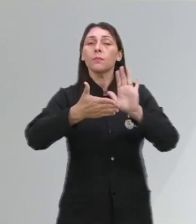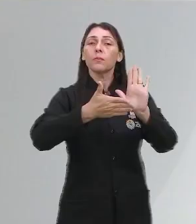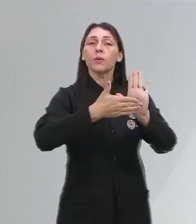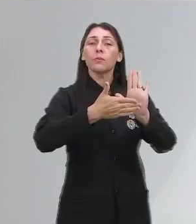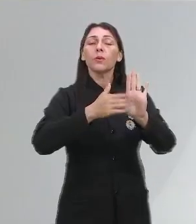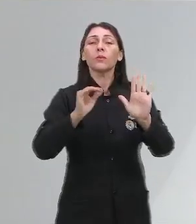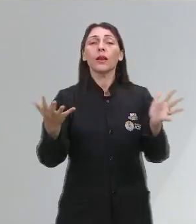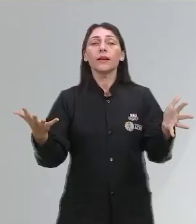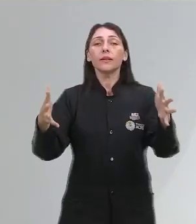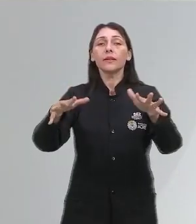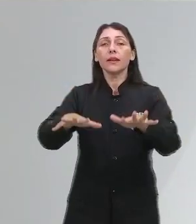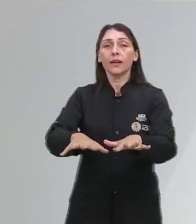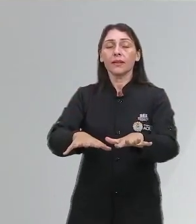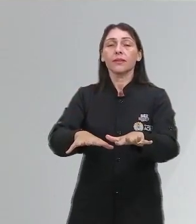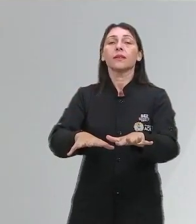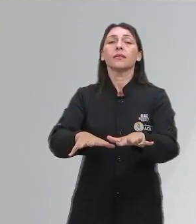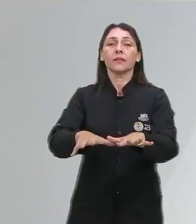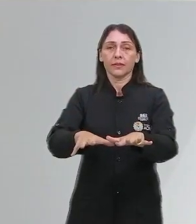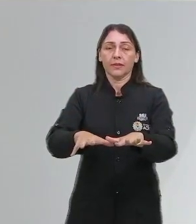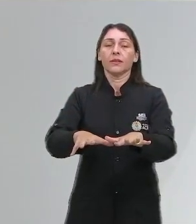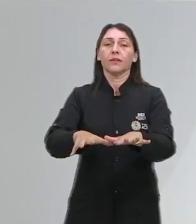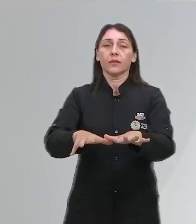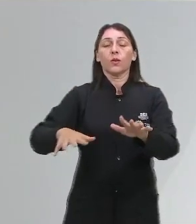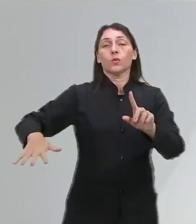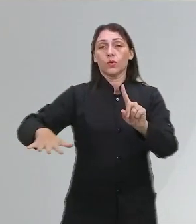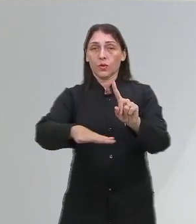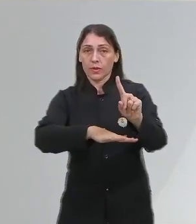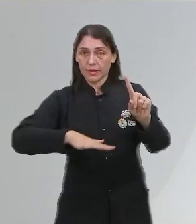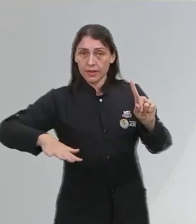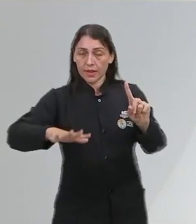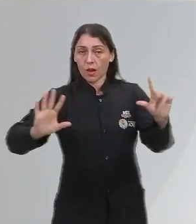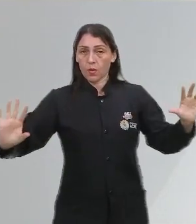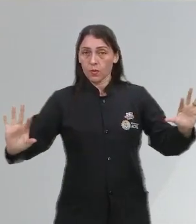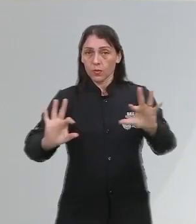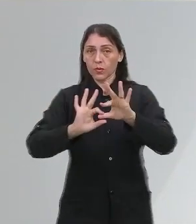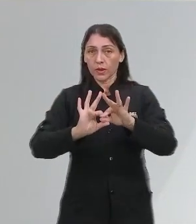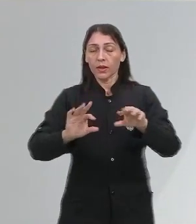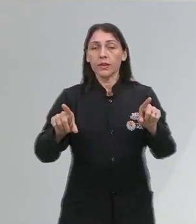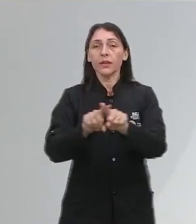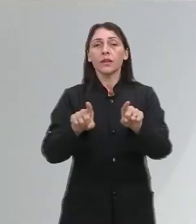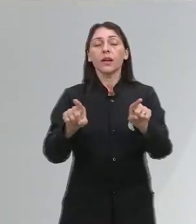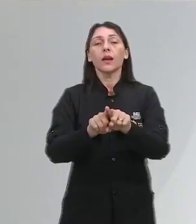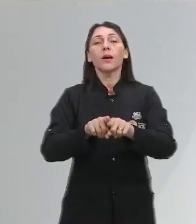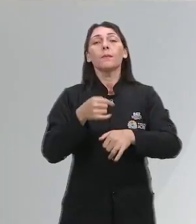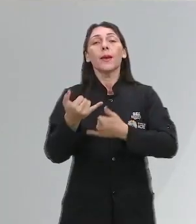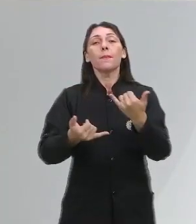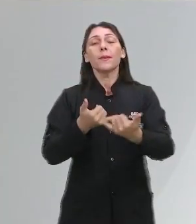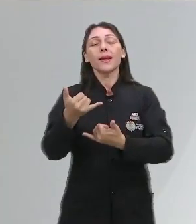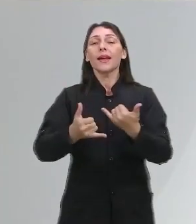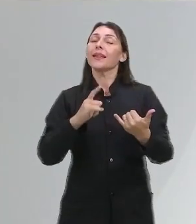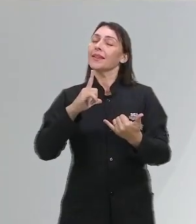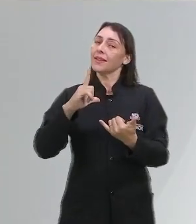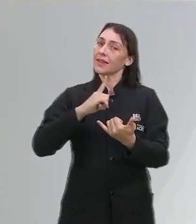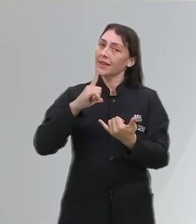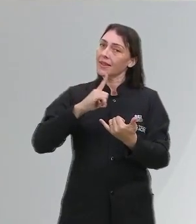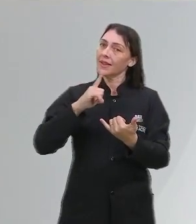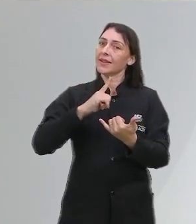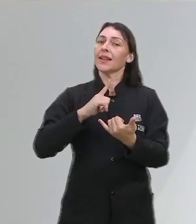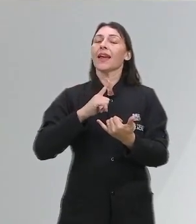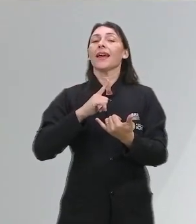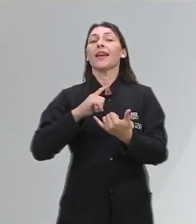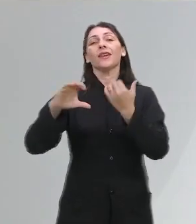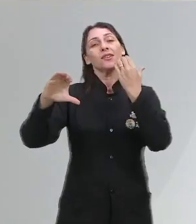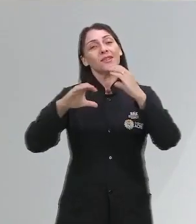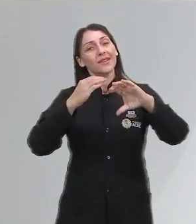proporcionar integração, olha aí, ó, integração social, é essa a diretriz, e o entretenimento. Então, tem aquela parte ali de